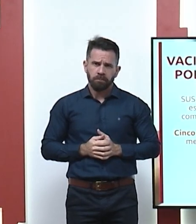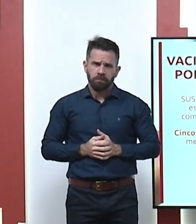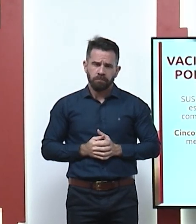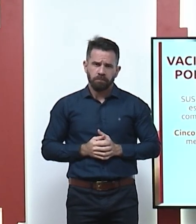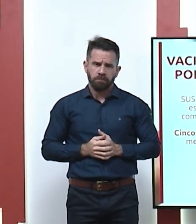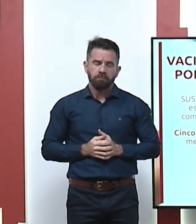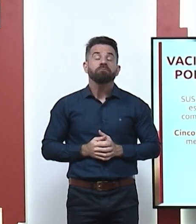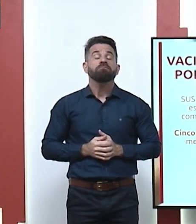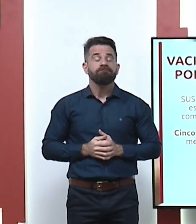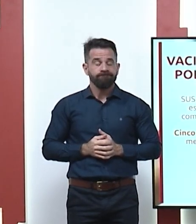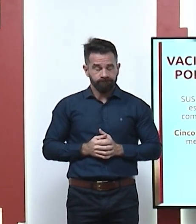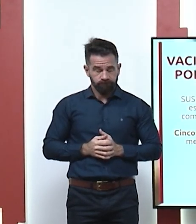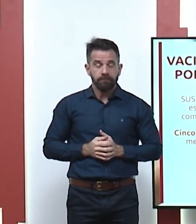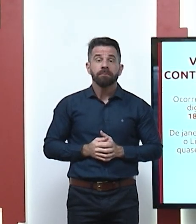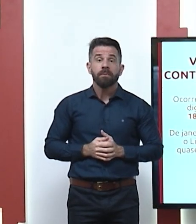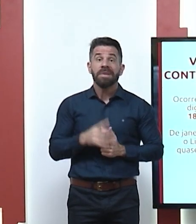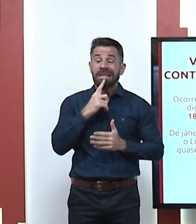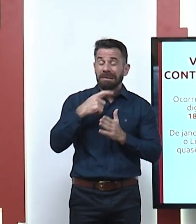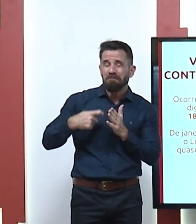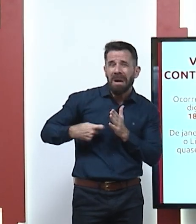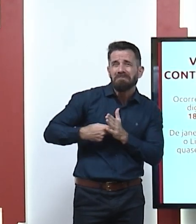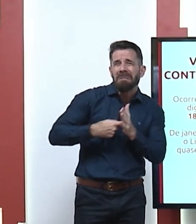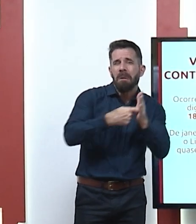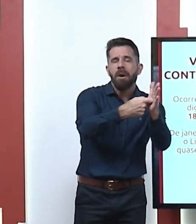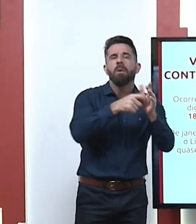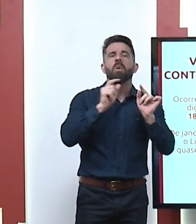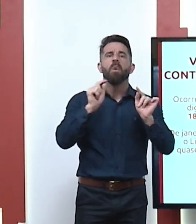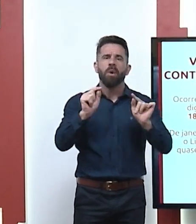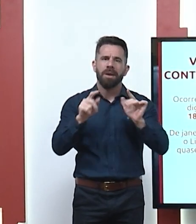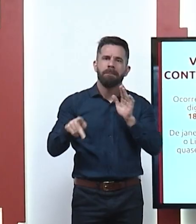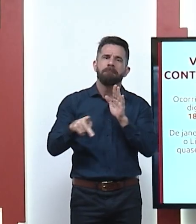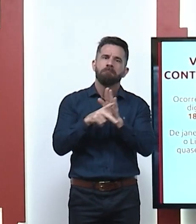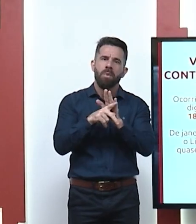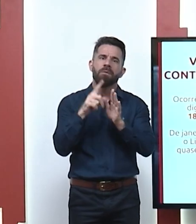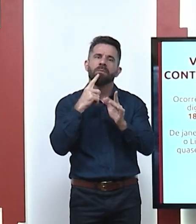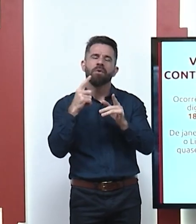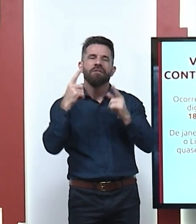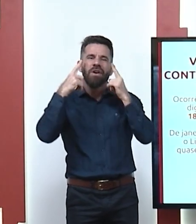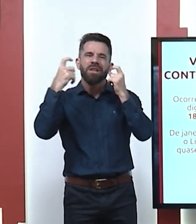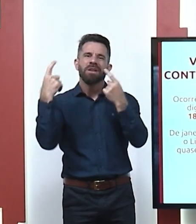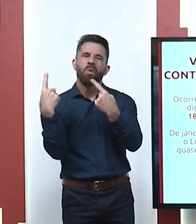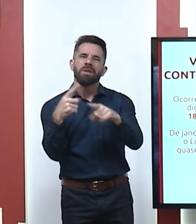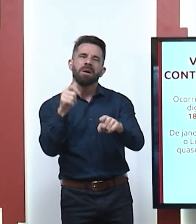Bom, e as denúncias de violência contra mulheres no ambiente digital cresceram